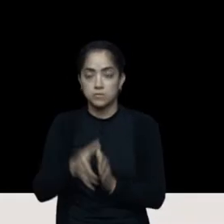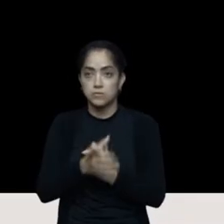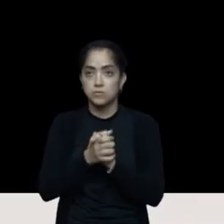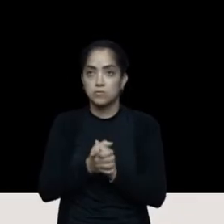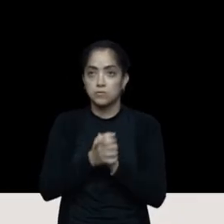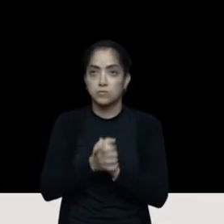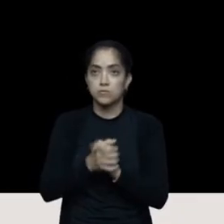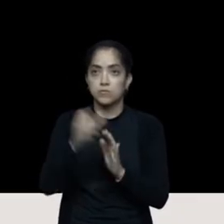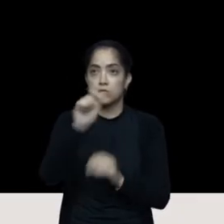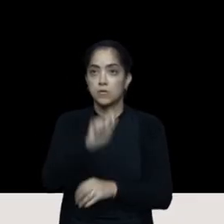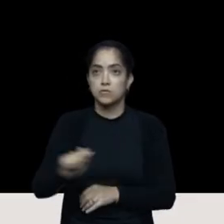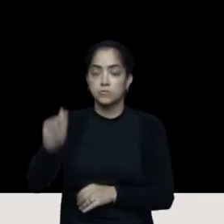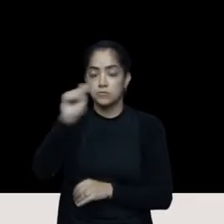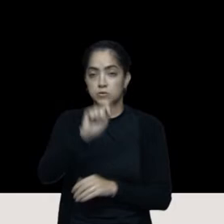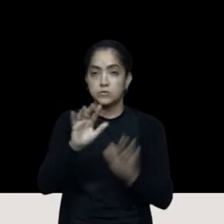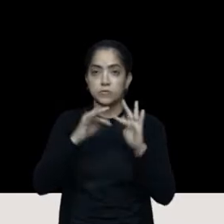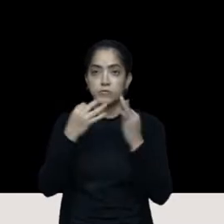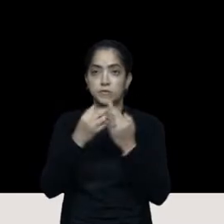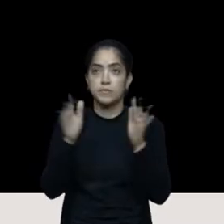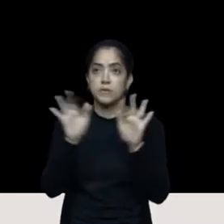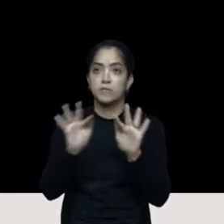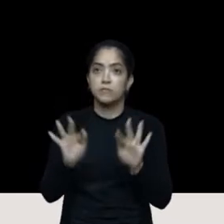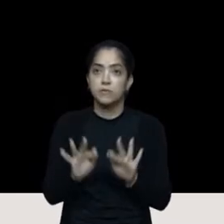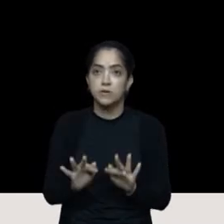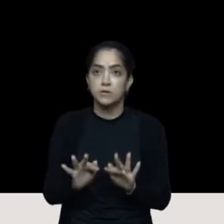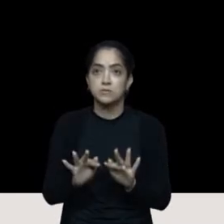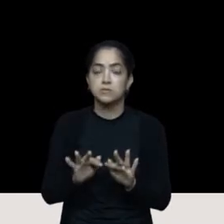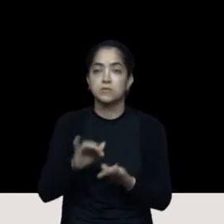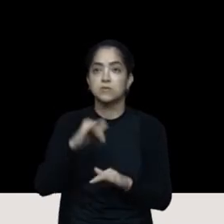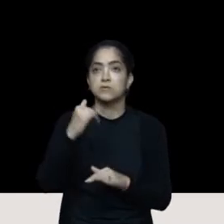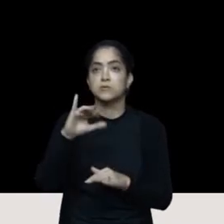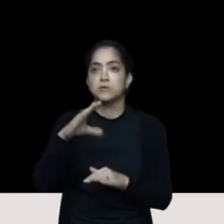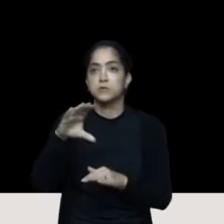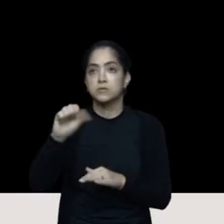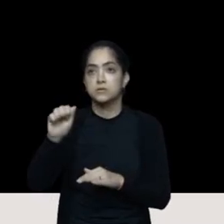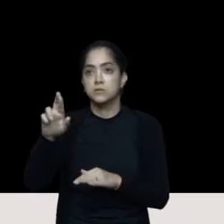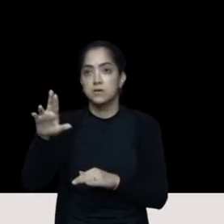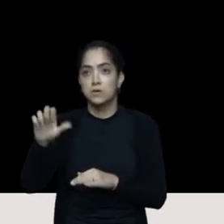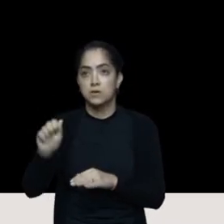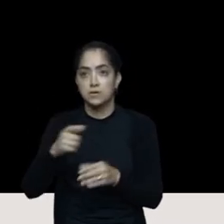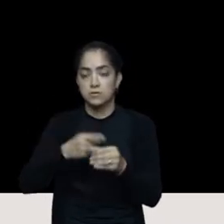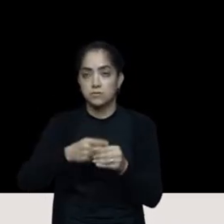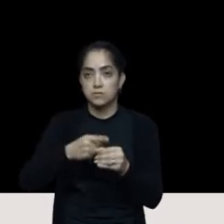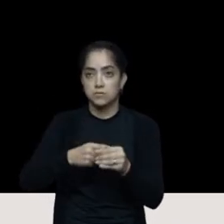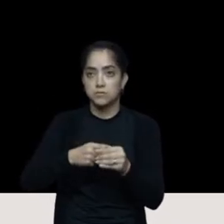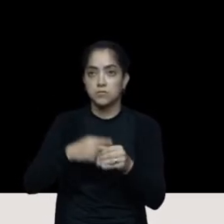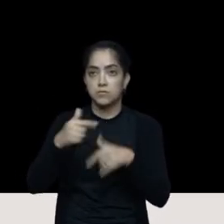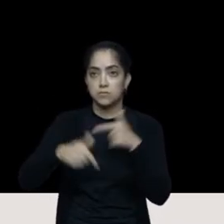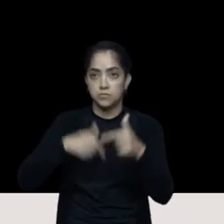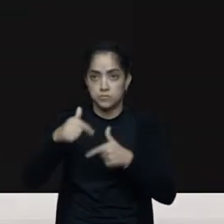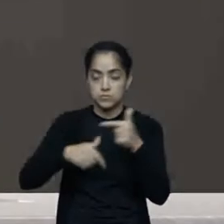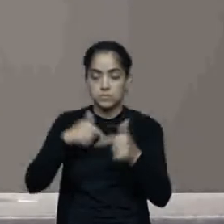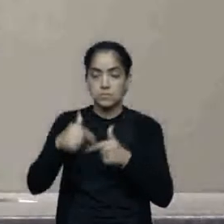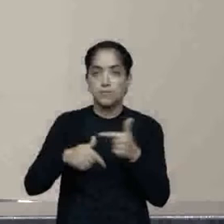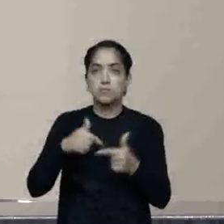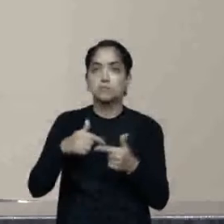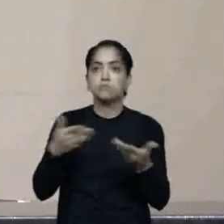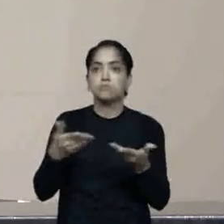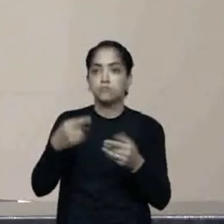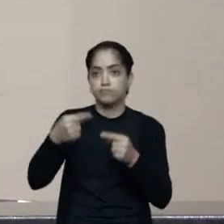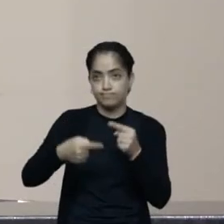Associação Beneficente Família Feliz de Sara, pelo trabalho desenvolvido pela referida entidade. Em